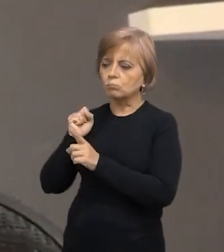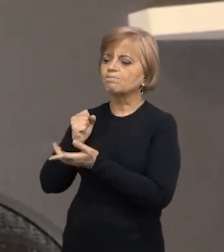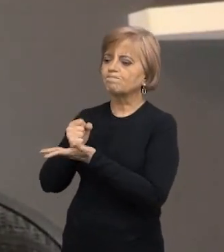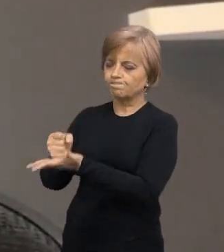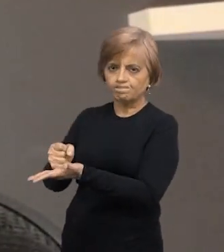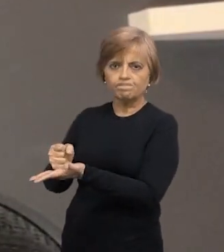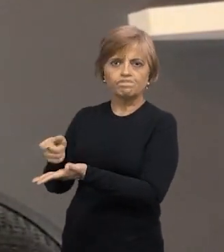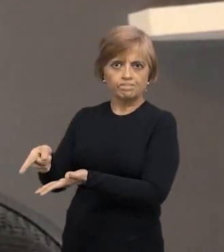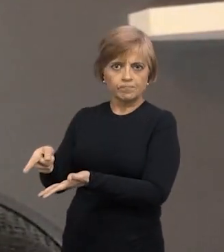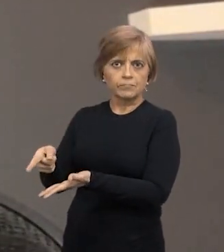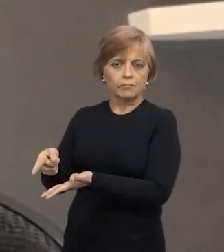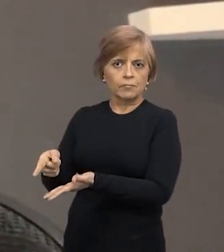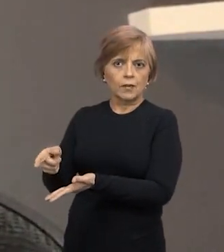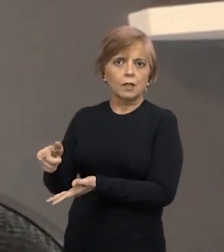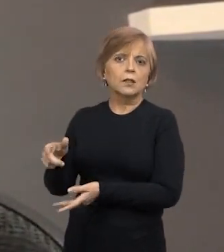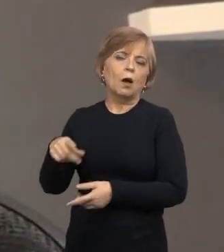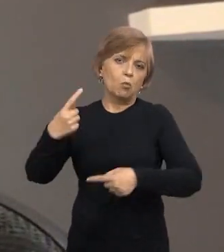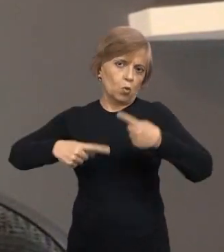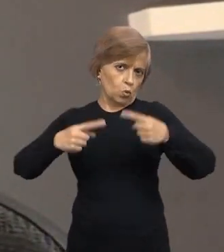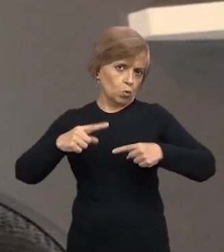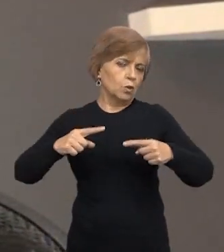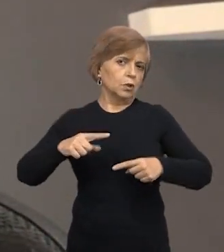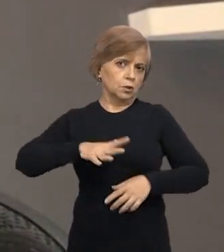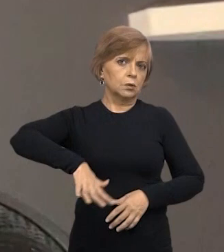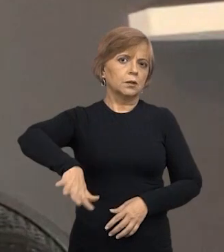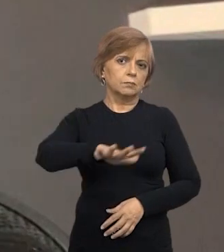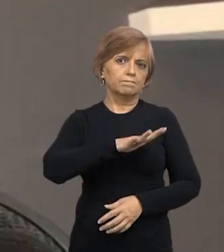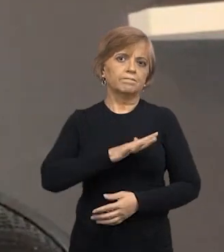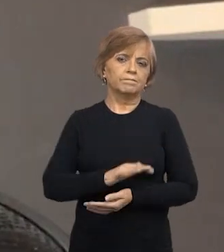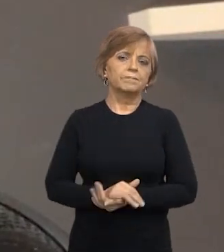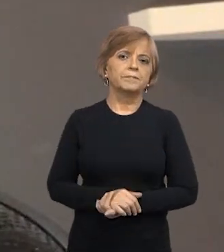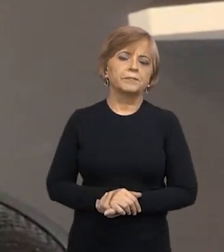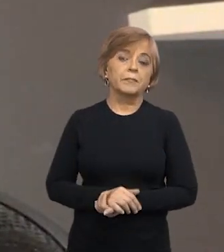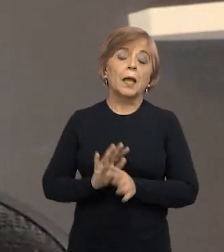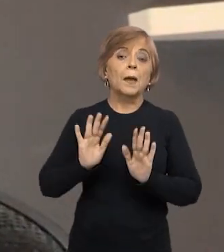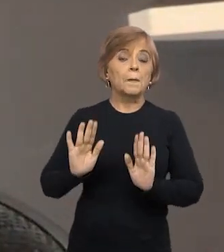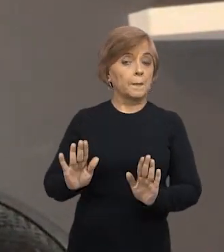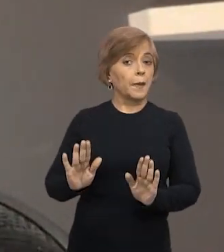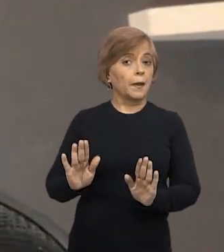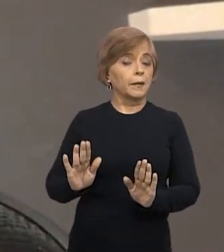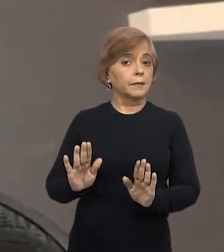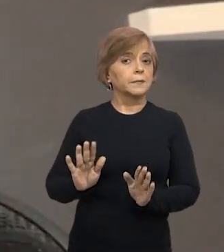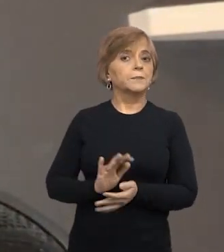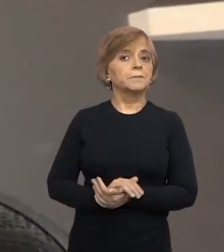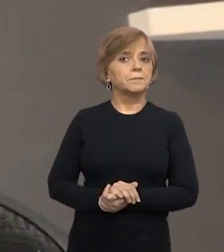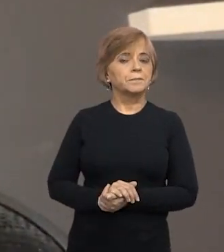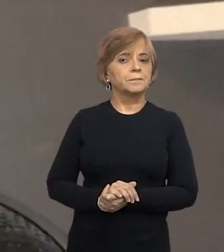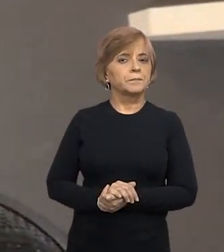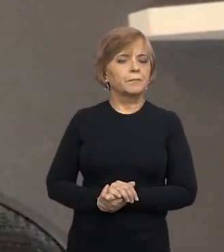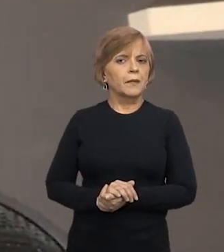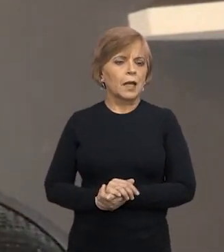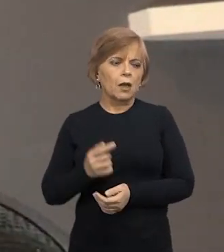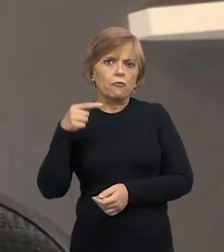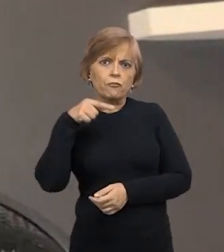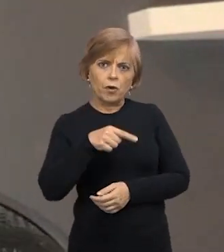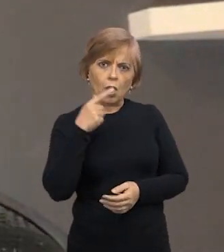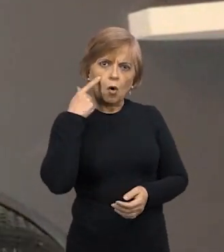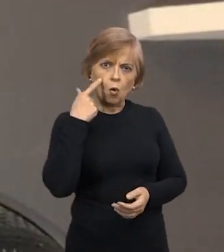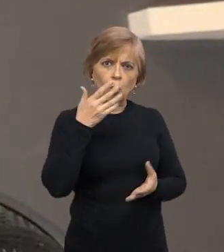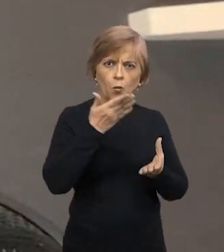socioassistenciais e no acompanhamento dessa política pública. Mas voltando então ao pedido da